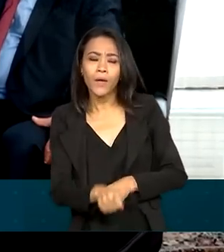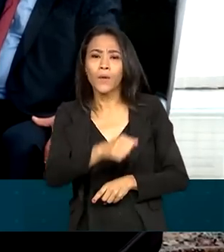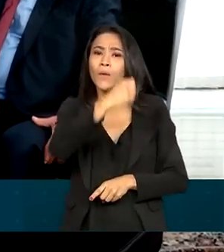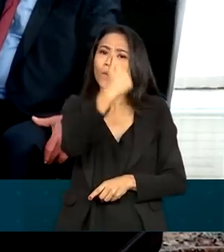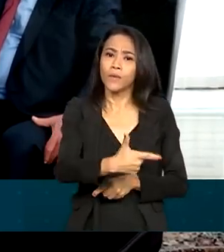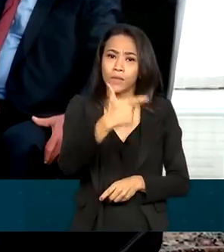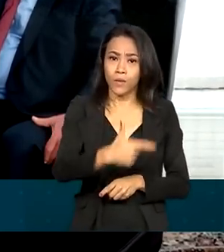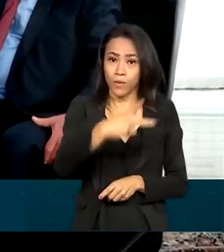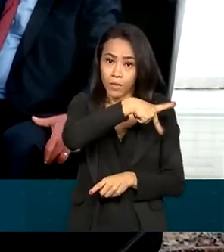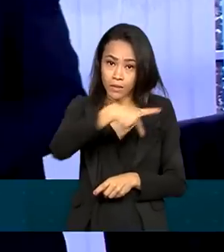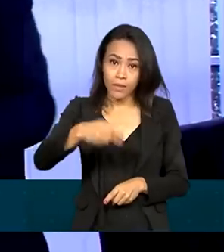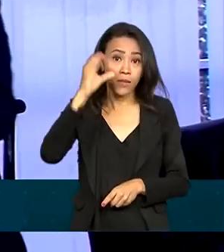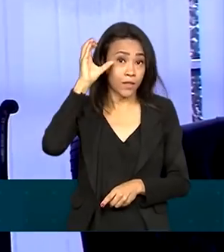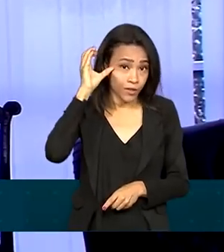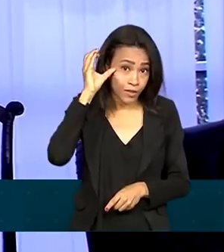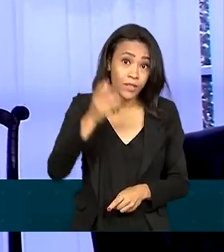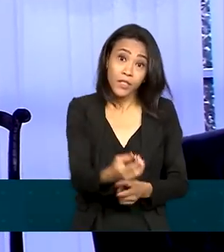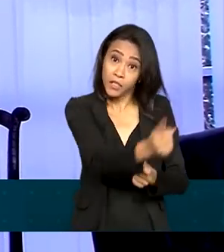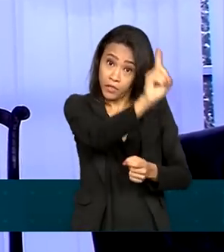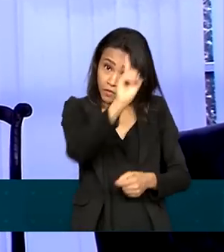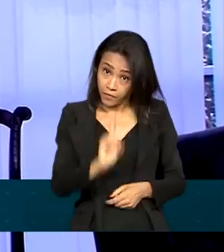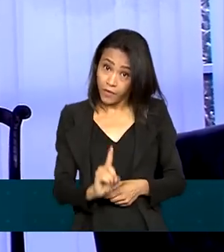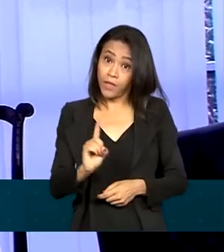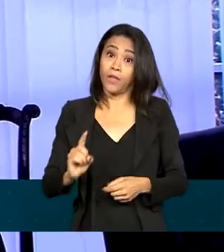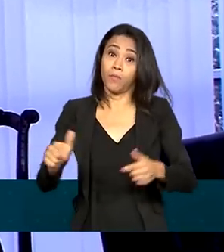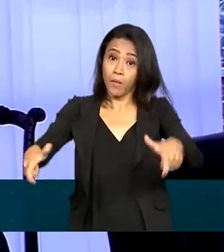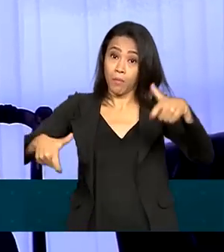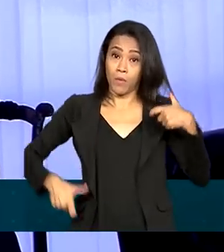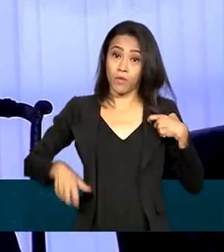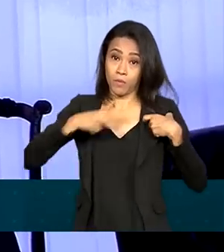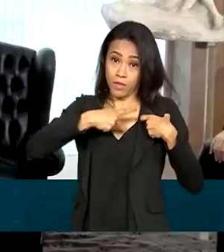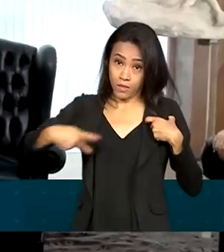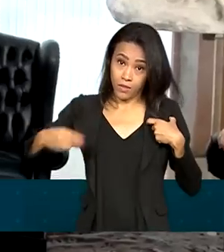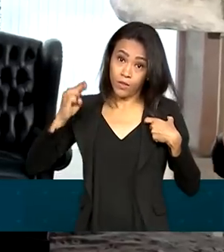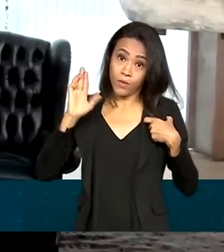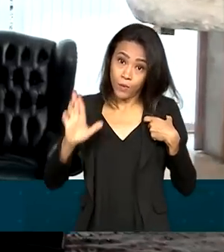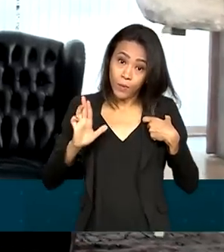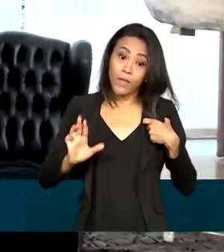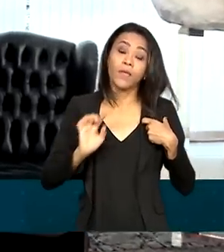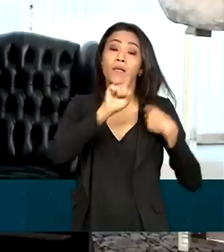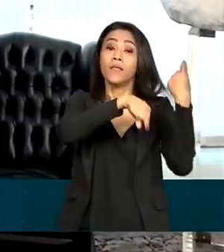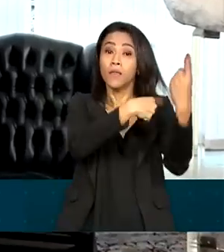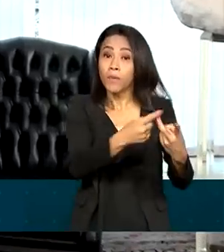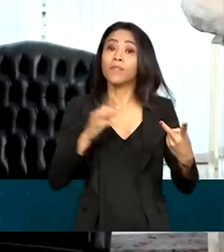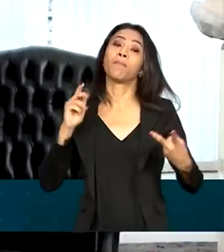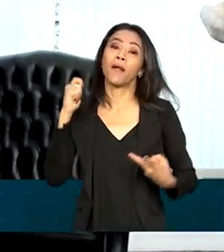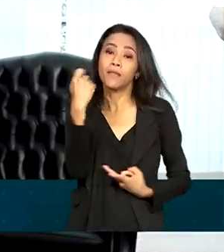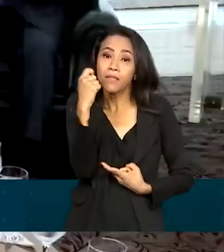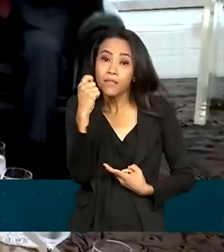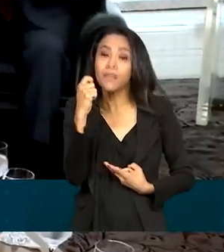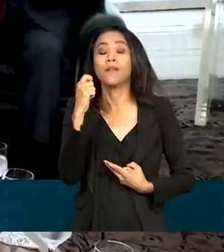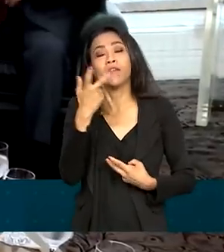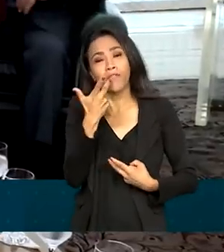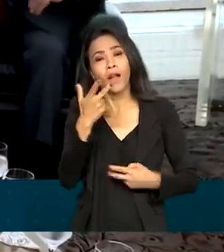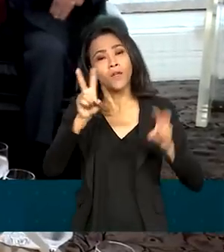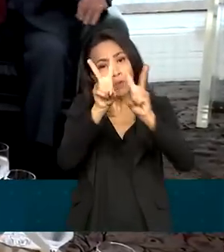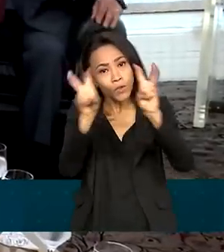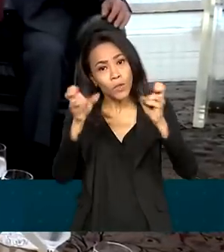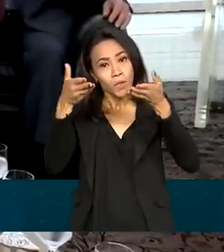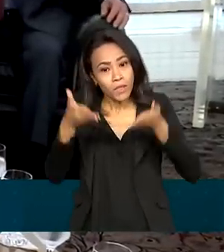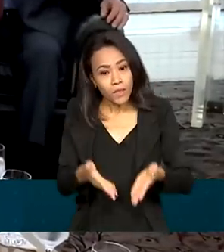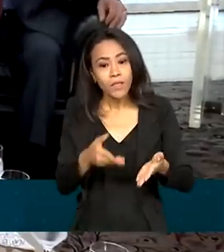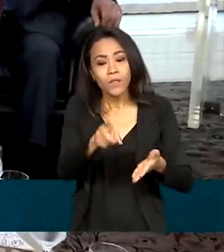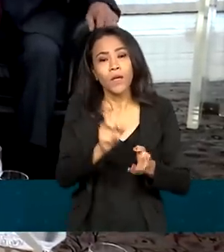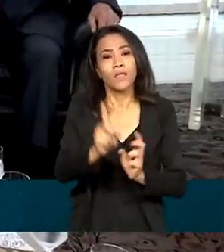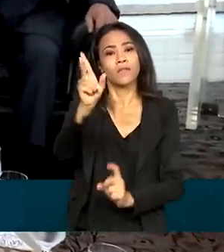vice-presidente da China que veio para a posse assim como presidente Fernandes e Argentina e certamente trataram desse assunto das exportações do no Brasil